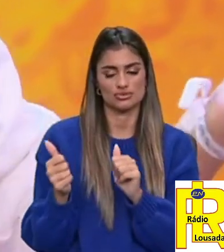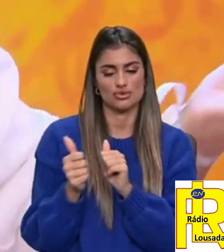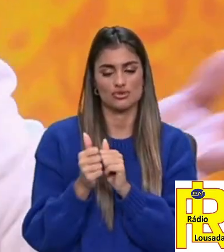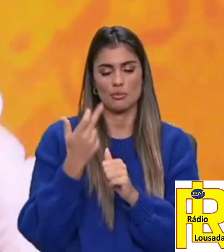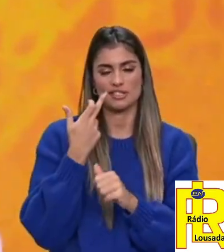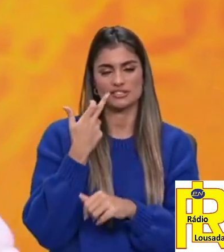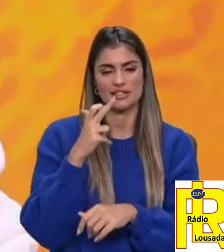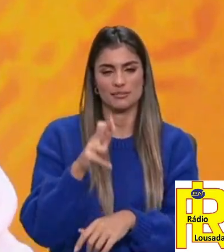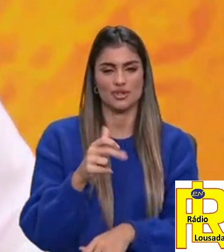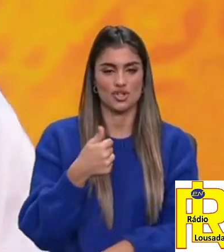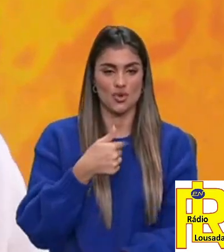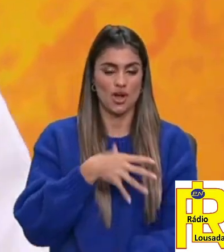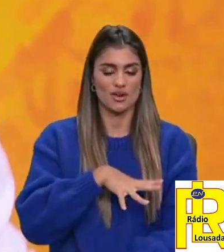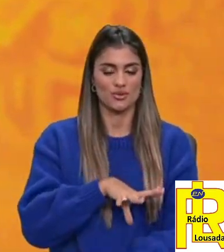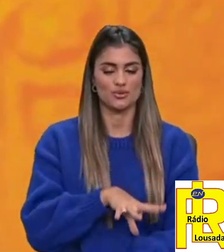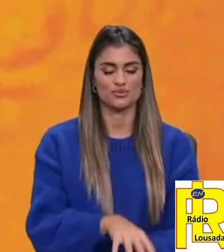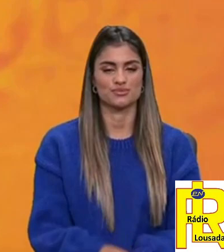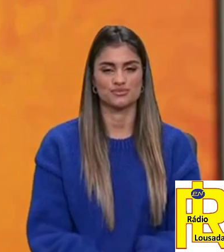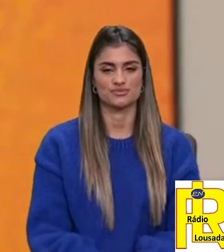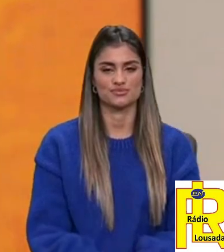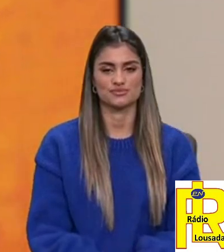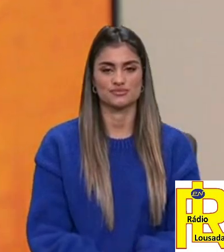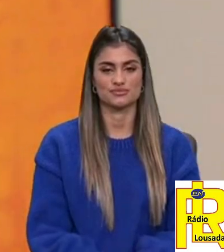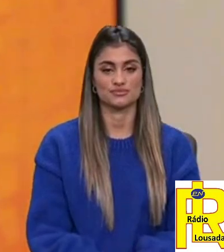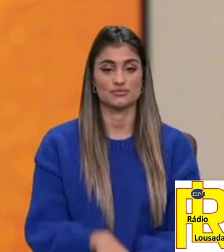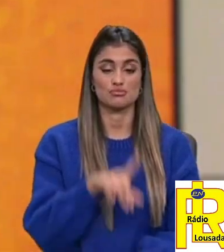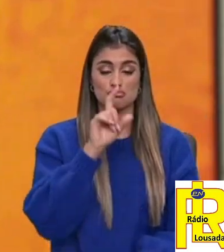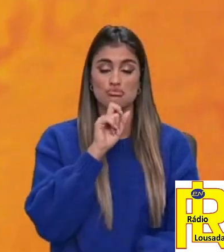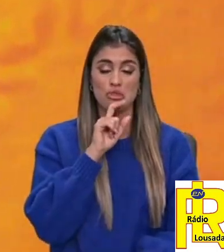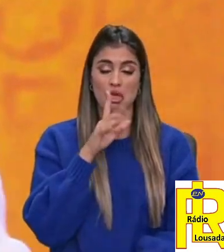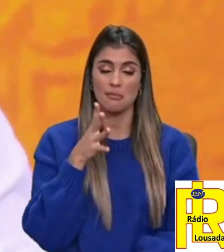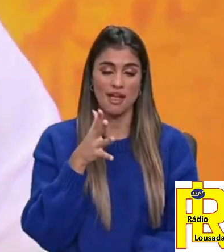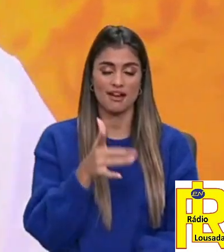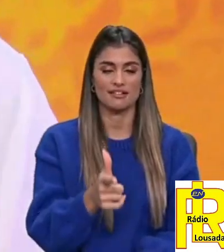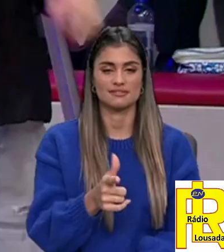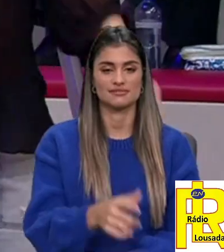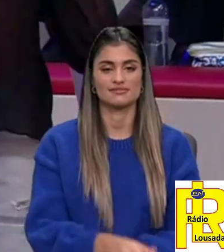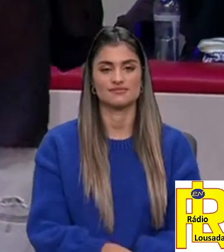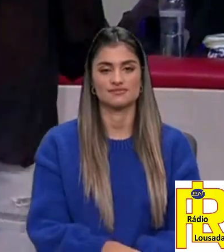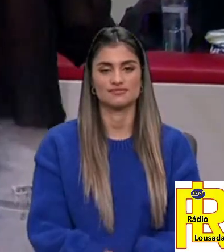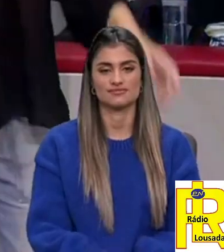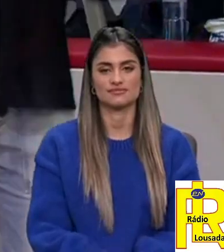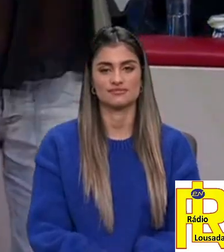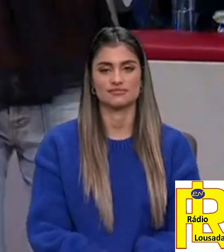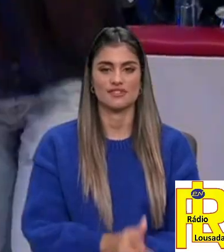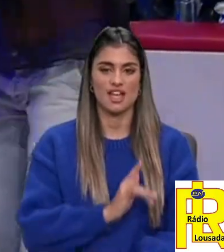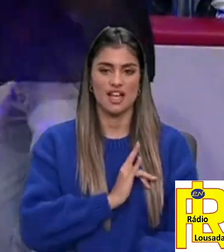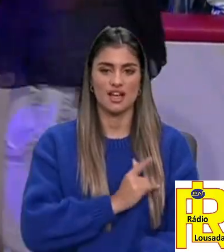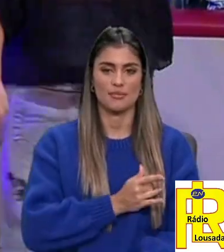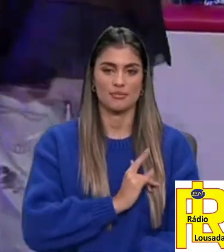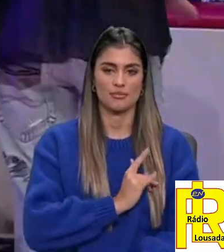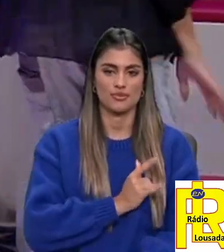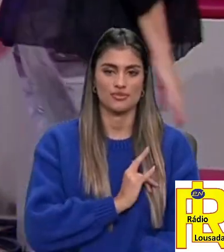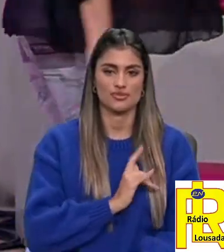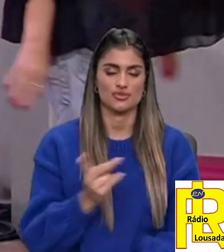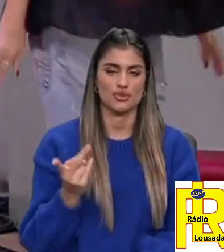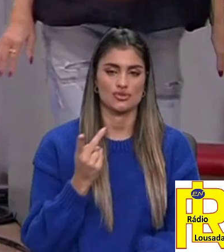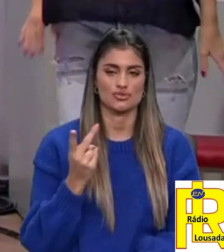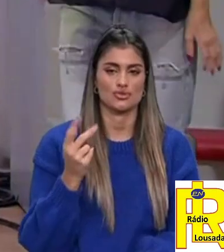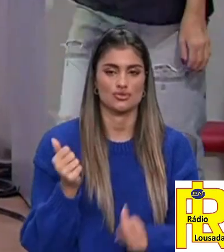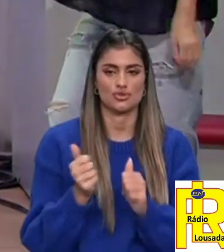o que eu mais quis. Quem sabe amanhã, quem sabe amanhã, amor, poderemos